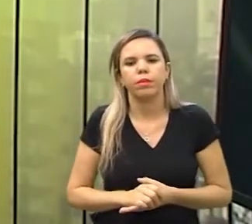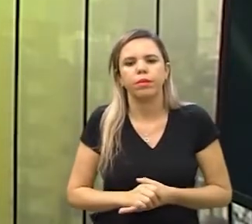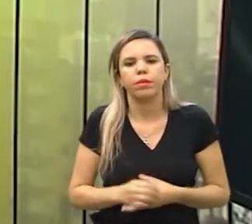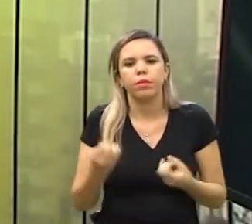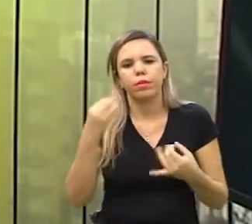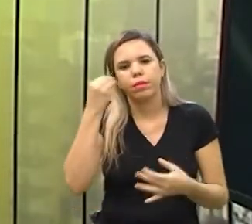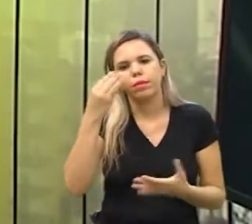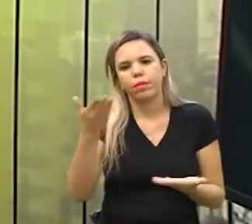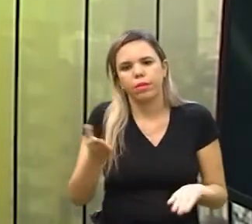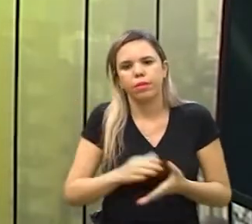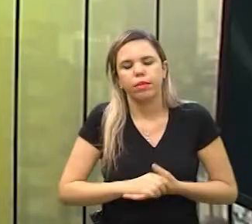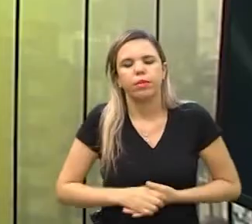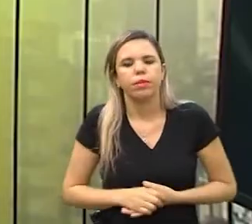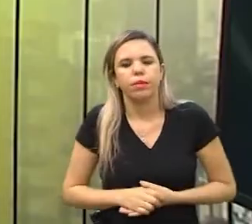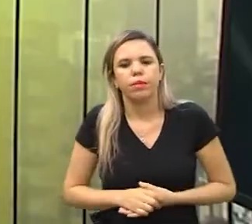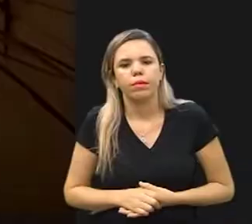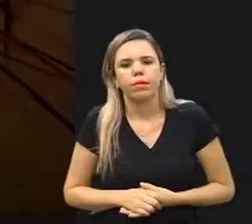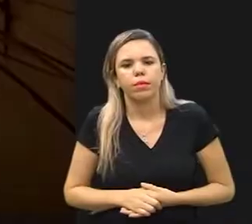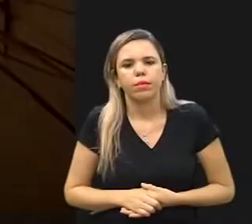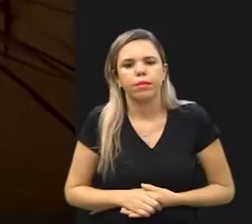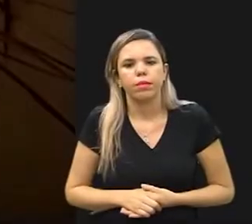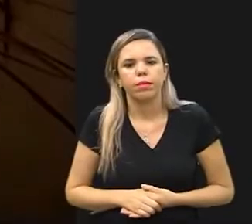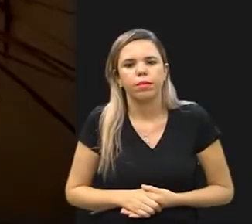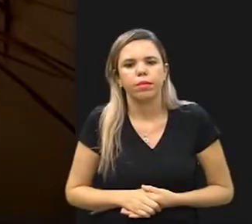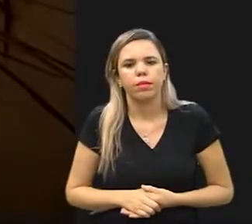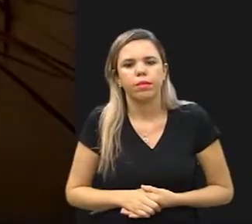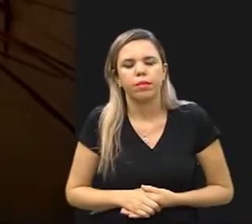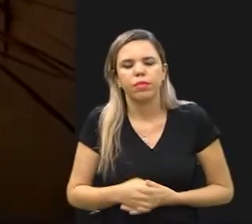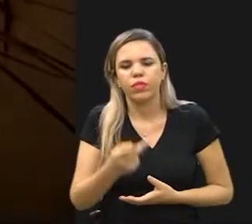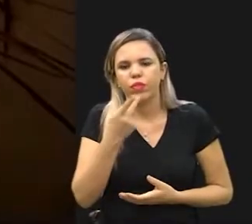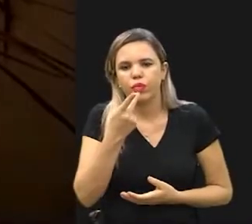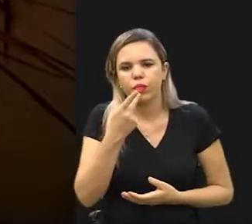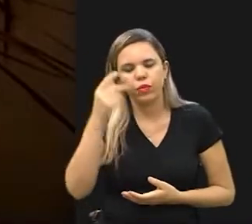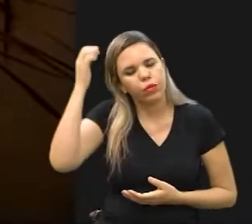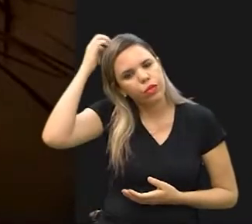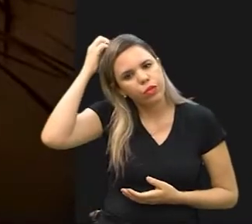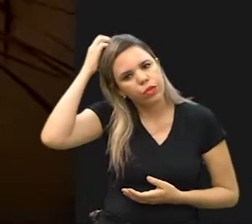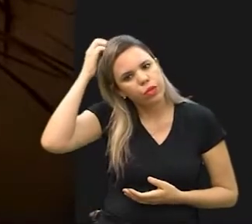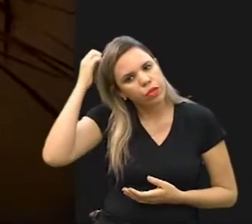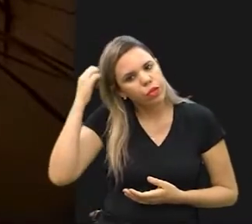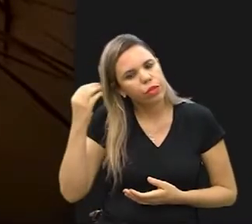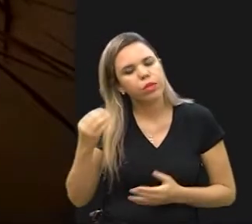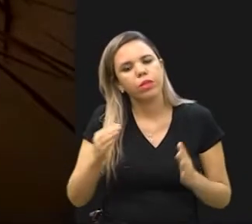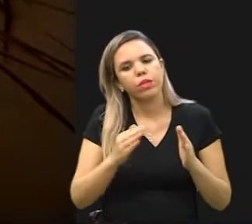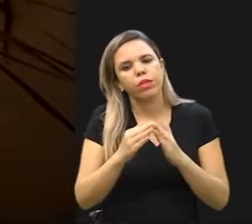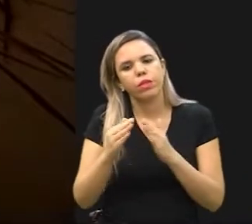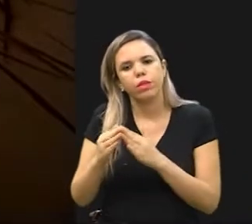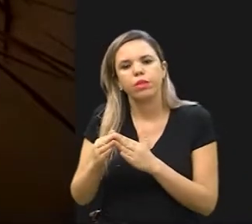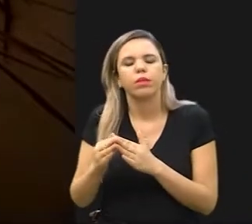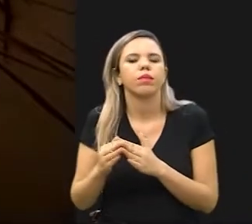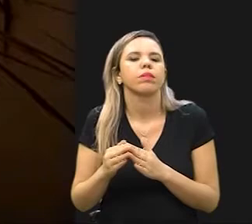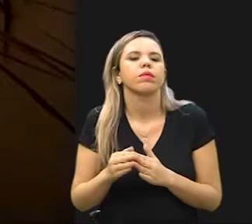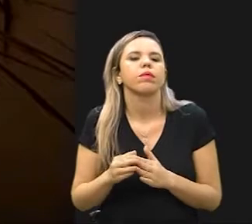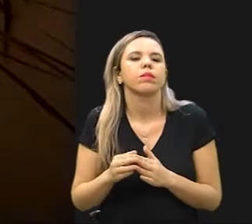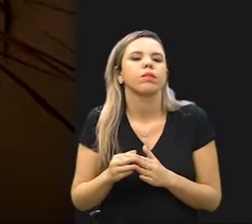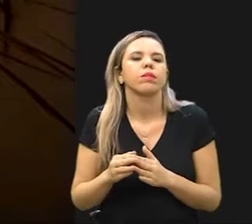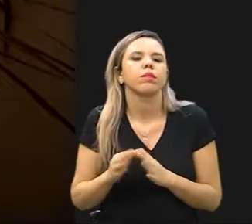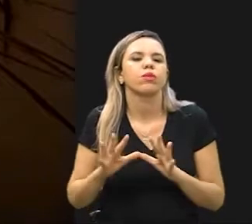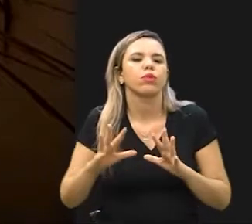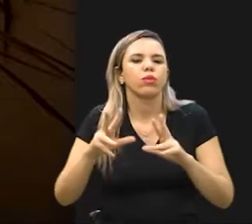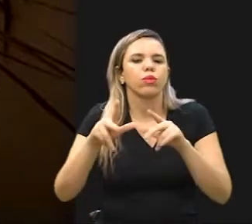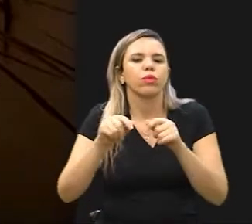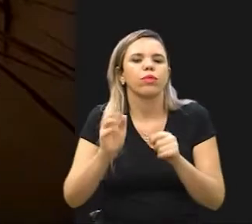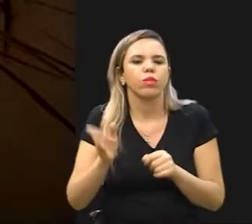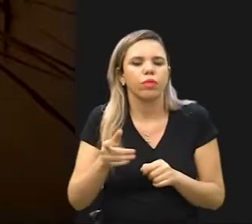Luísa? Conta a sua experiência pra gente. É isso aí. Bom, vamos falar então da composteira doméstica, que é a clássica,